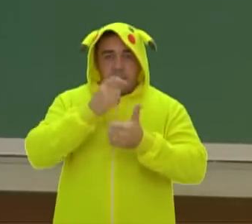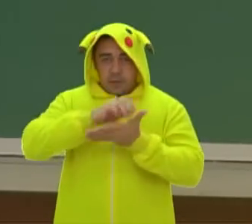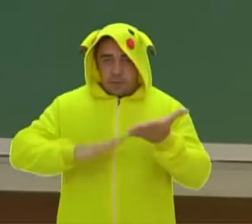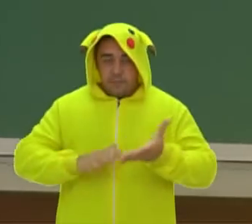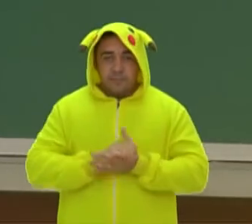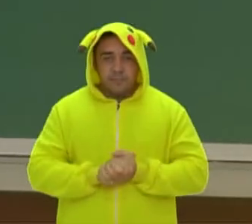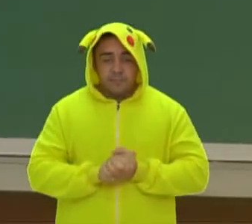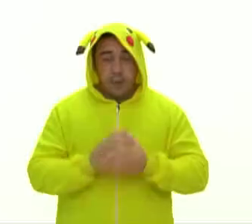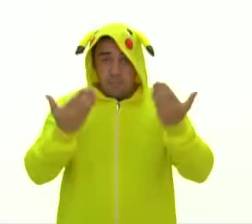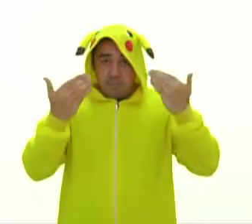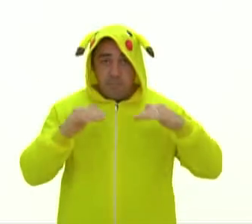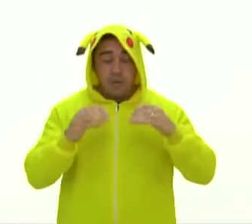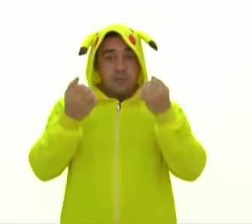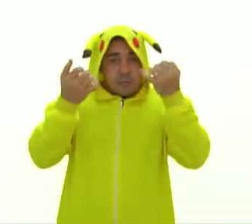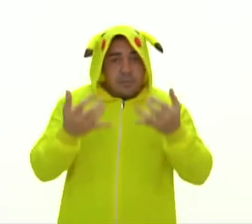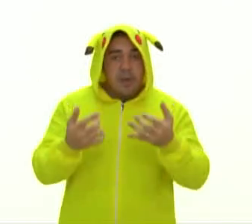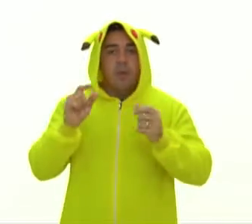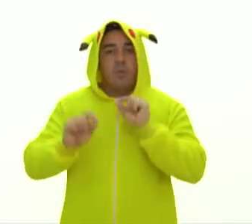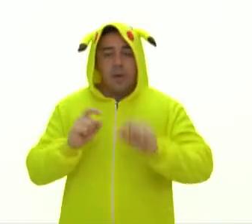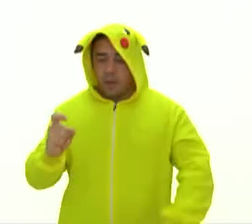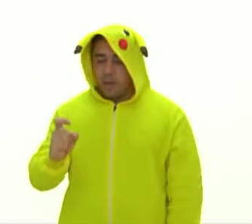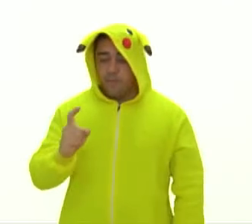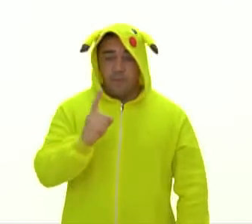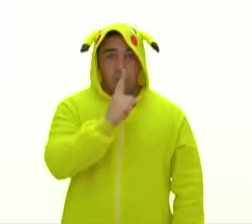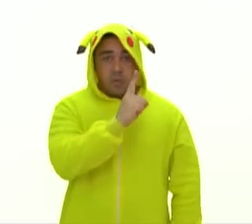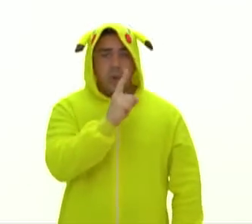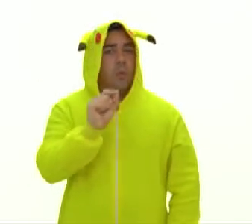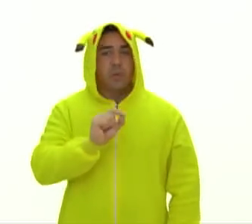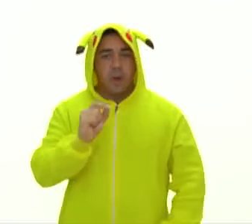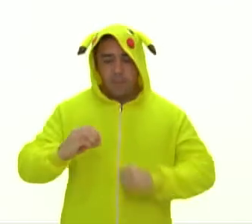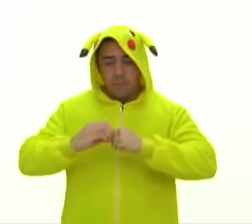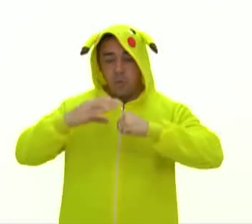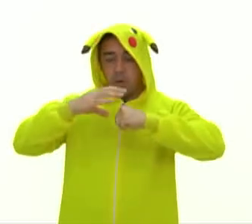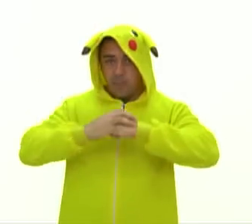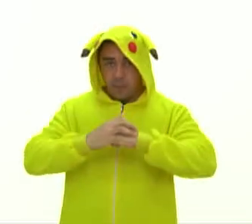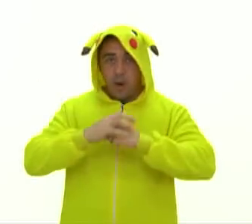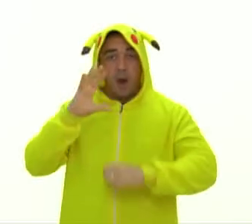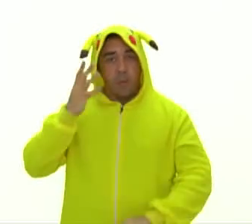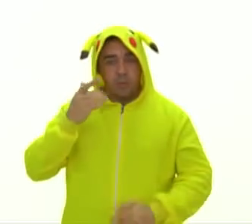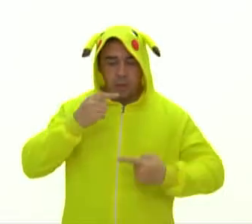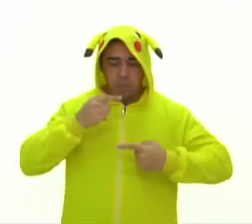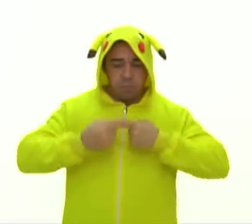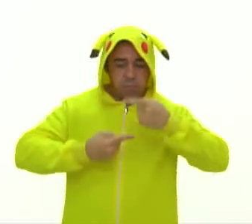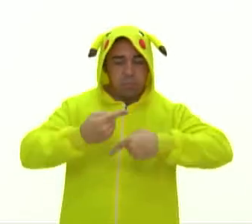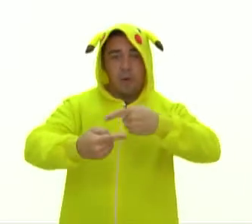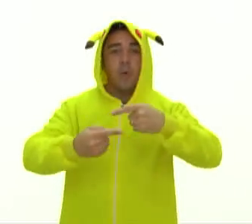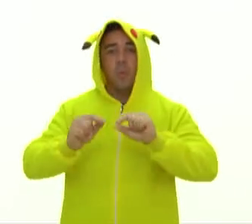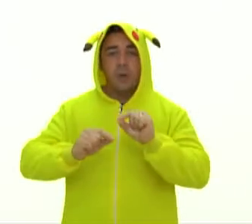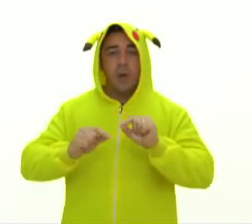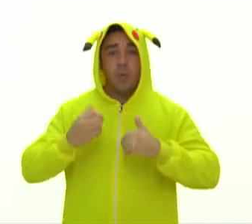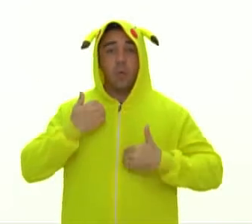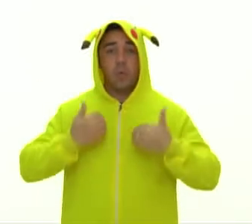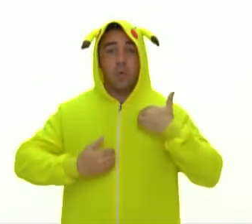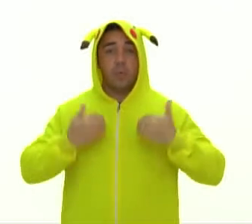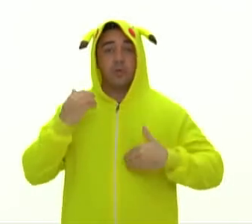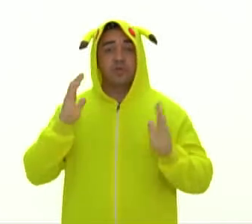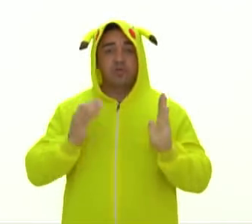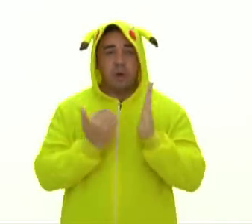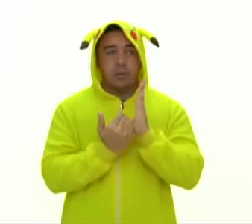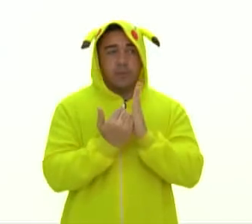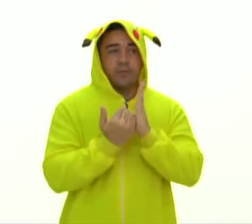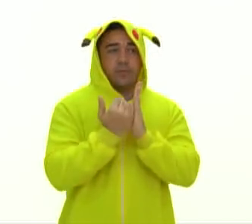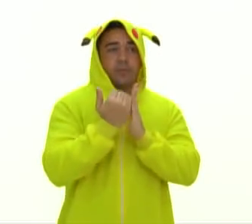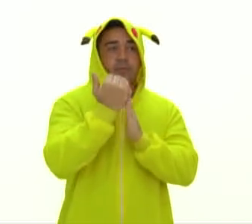A figura abaixo representa uma evolução Pokémon, que ocorre, na maioria das vezes, quando esses organismos atingem determinado